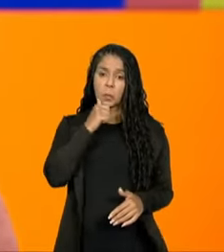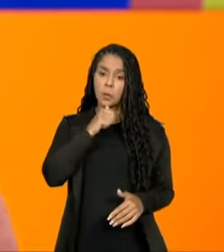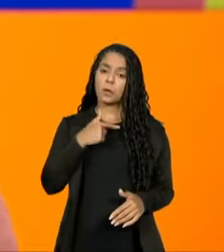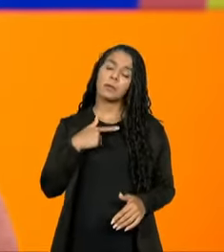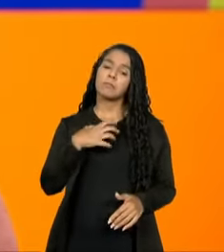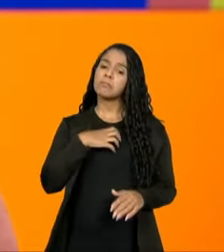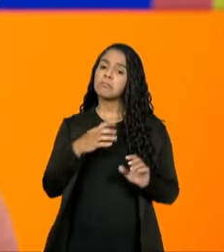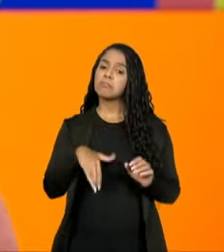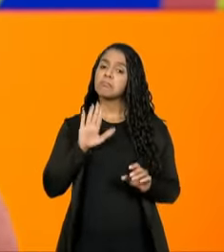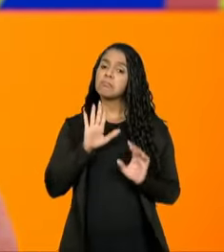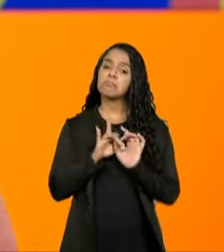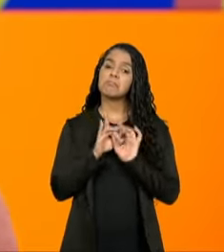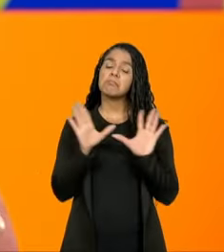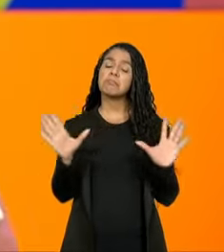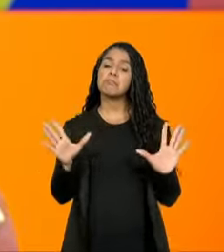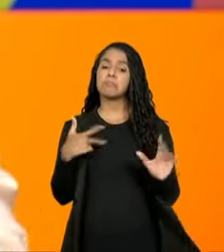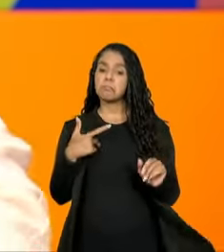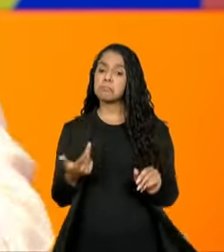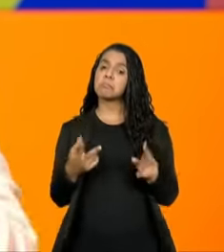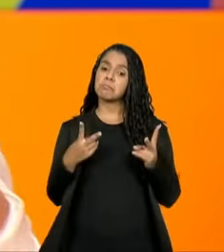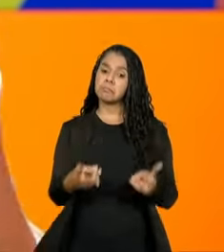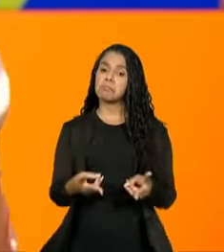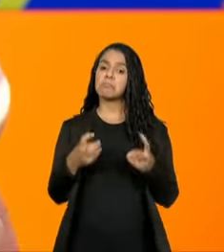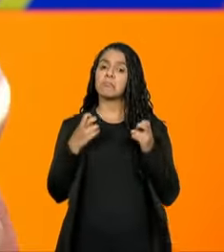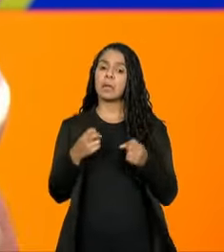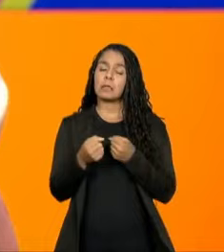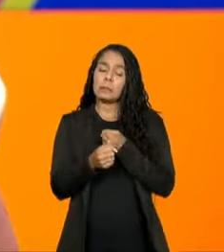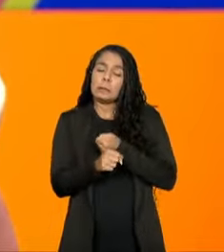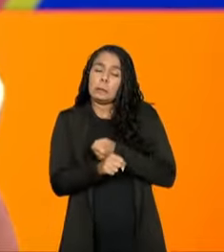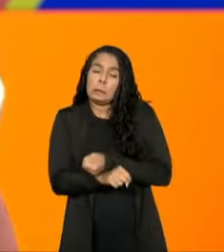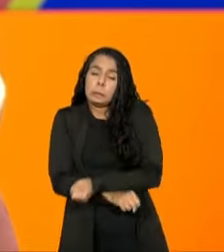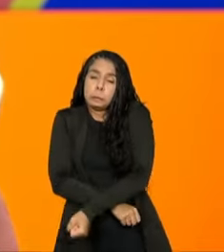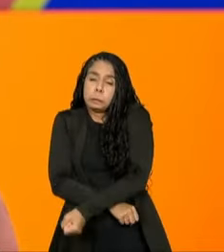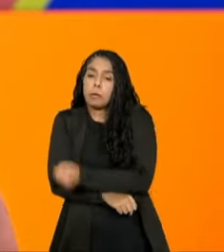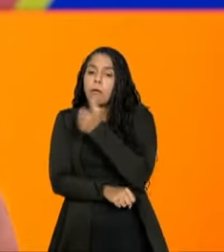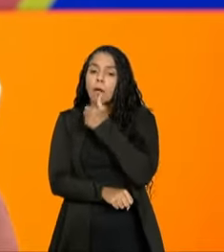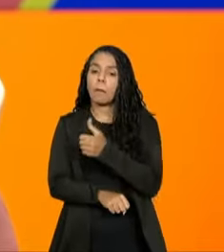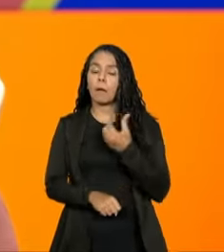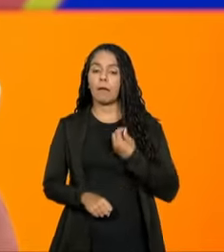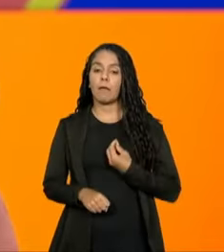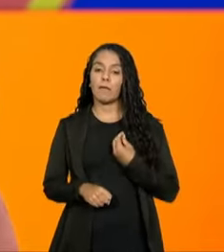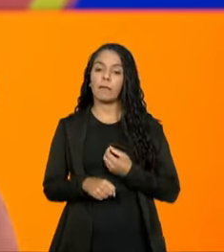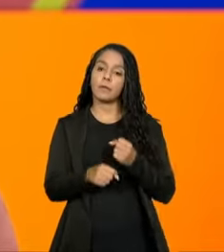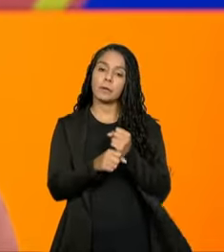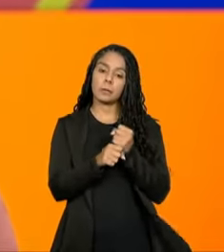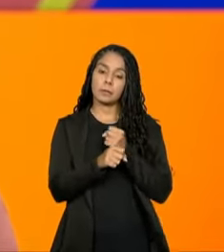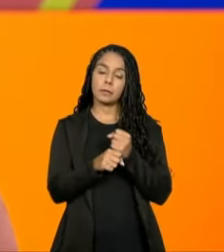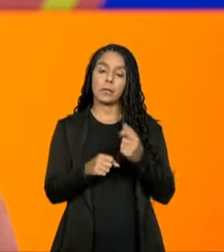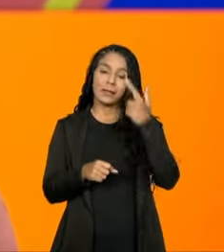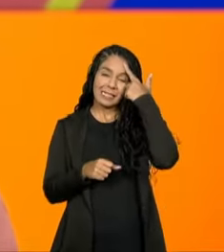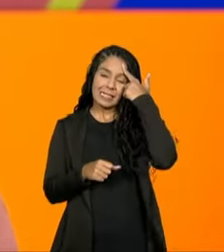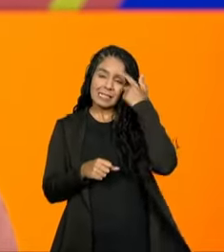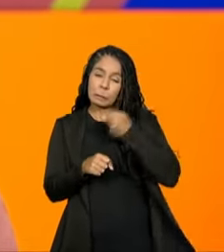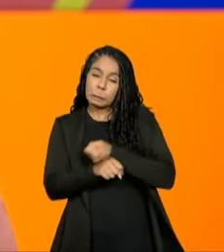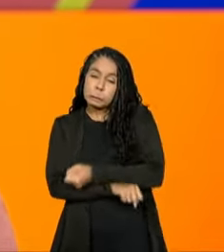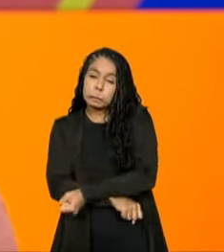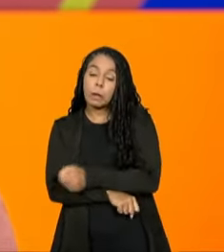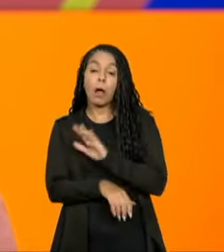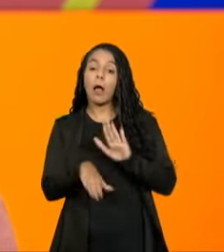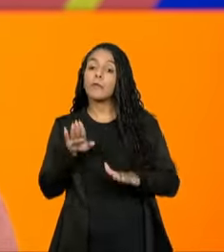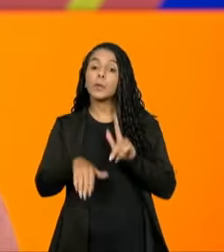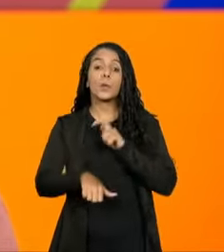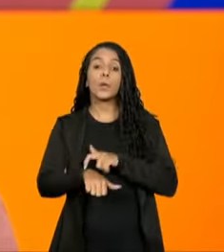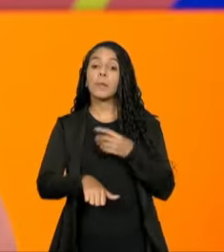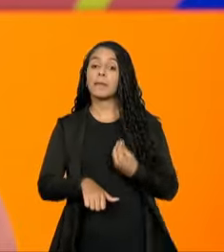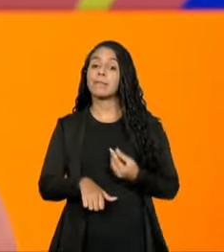sente mais livre até para se voltar diante dessa sobrecarga burral que a mulher vive ao longo da vida, né, uma sobrecarga mental gigantesca. Às vezes é um momento